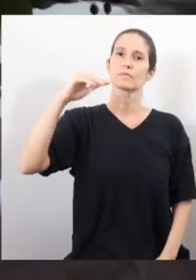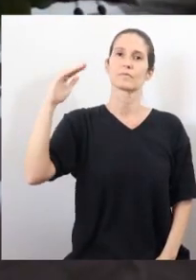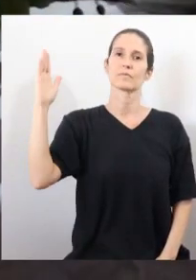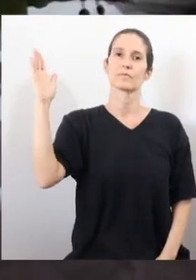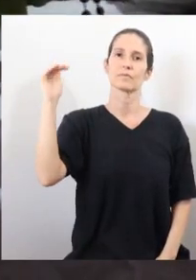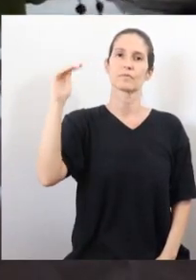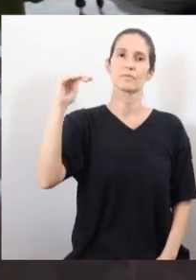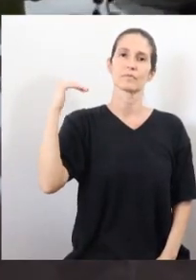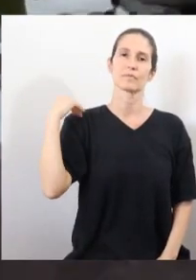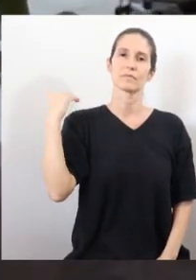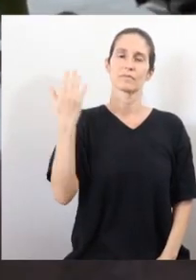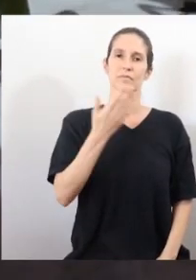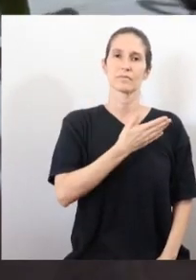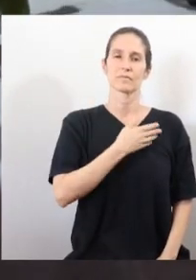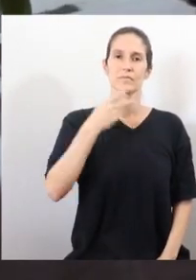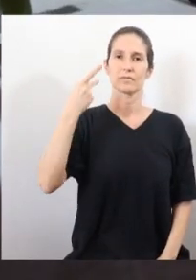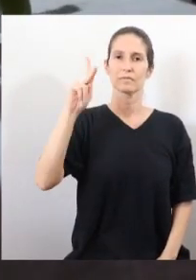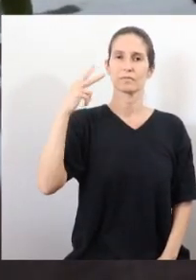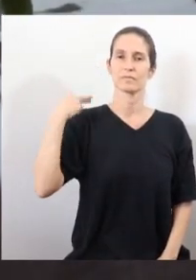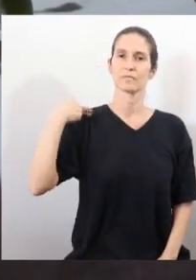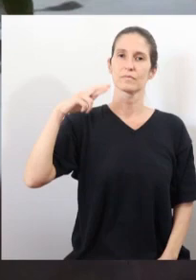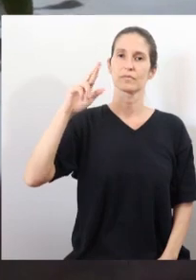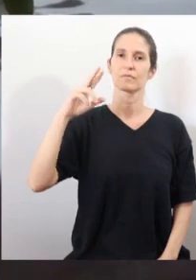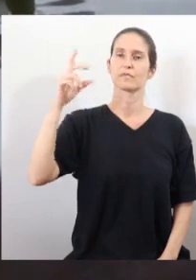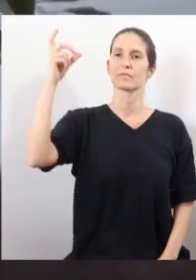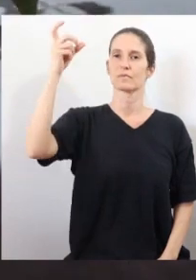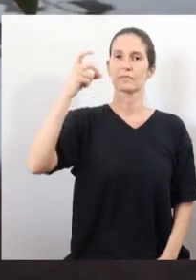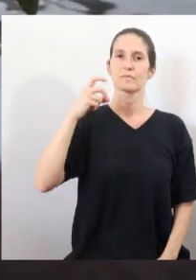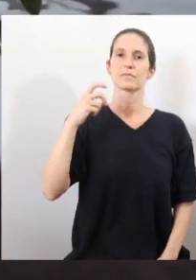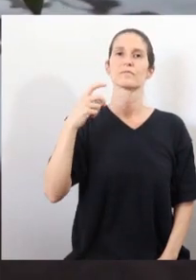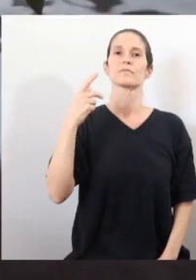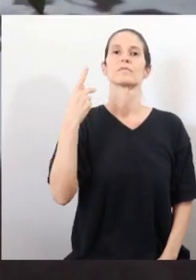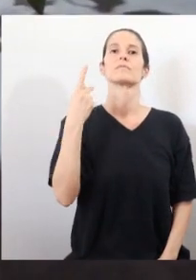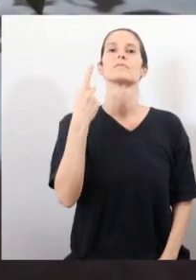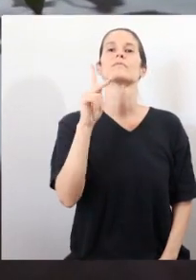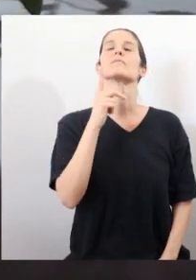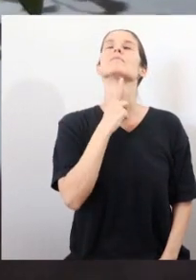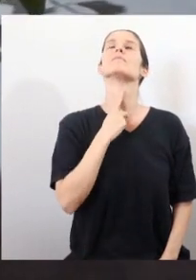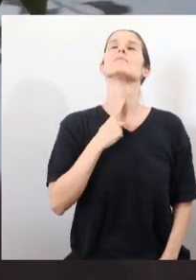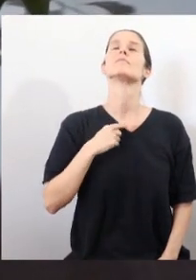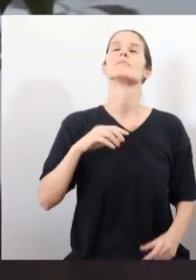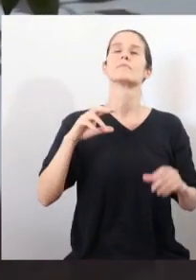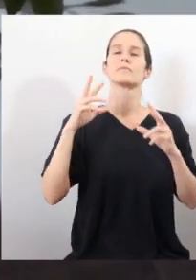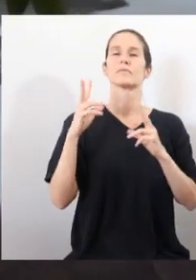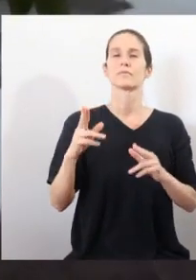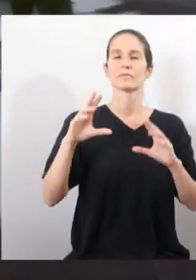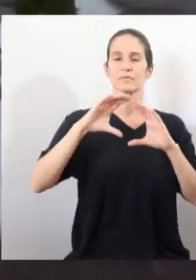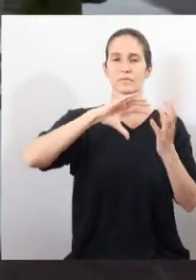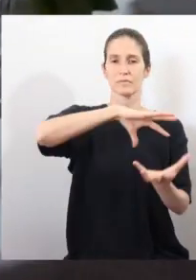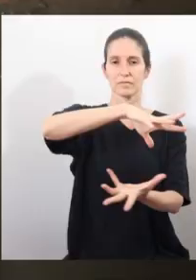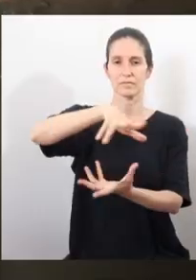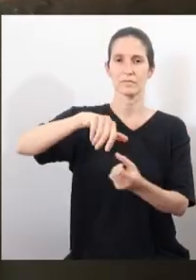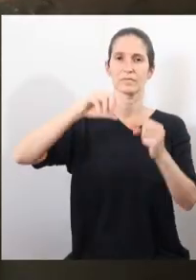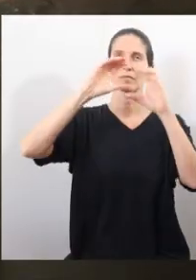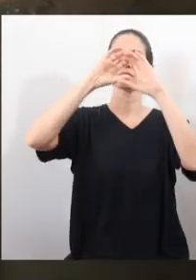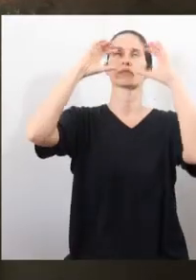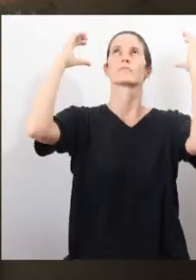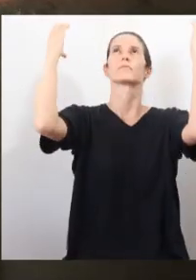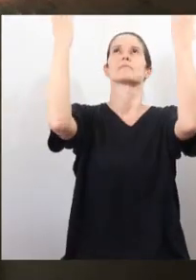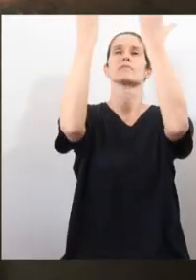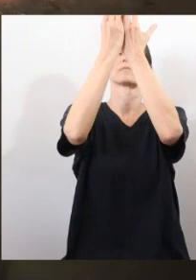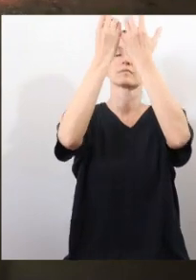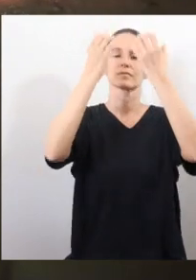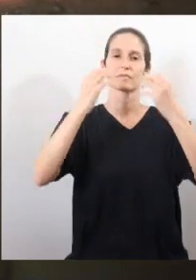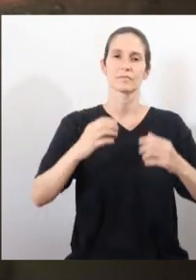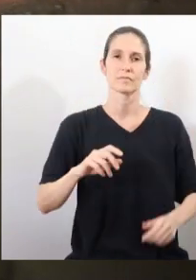santificado seja o vosso nome. Venha a nós o vosso reino, seja feita a tua vontade, assim na terra